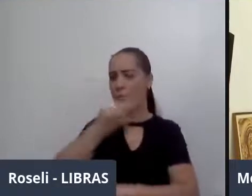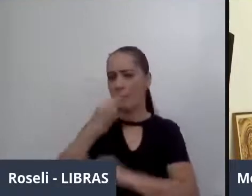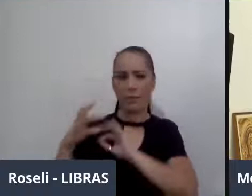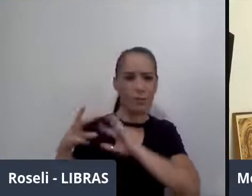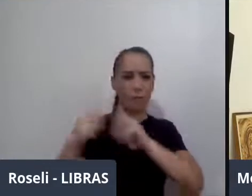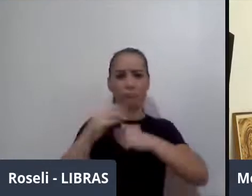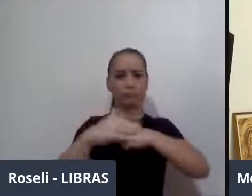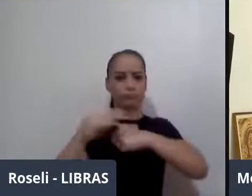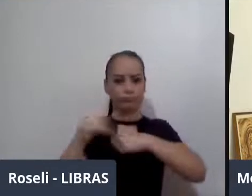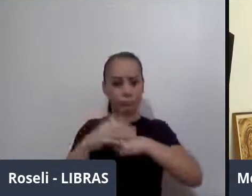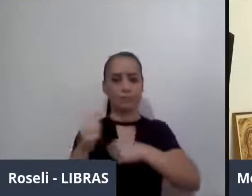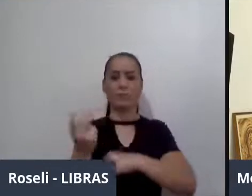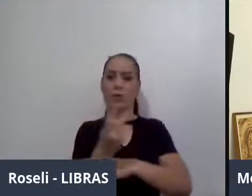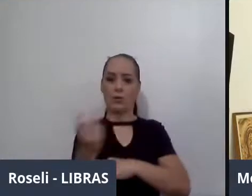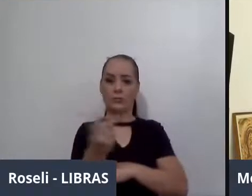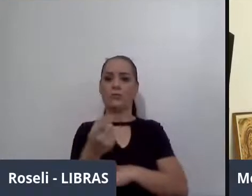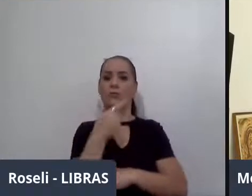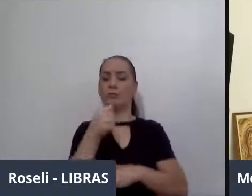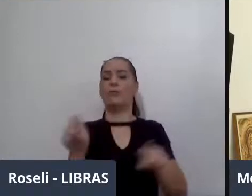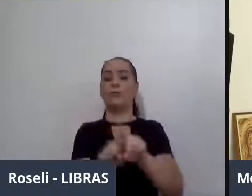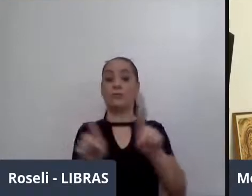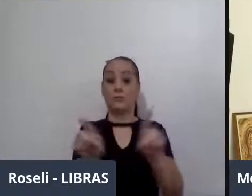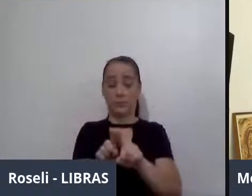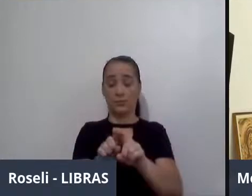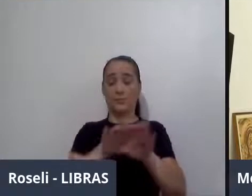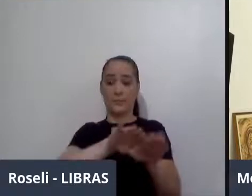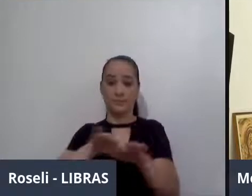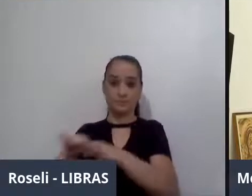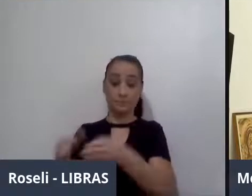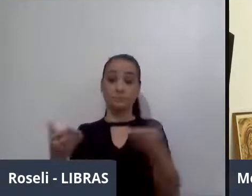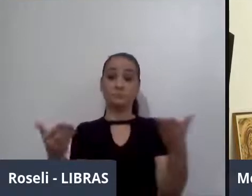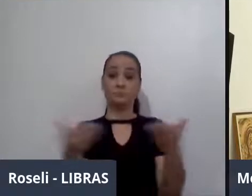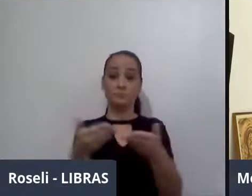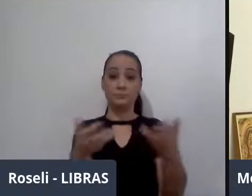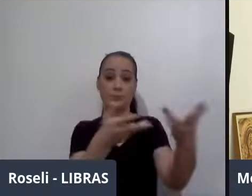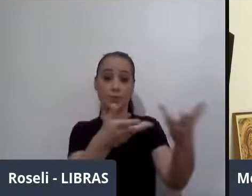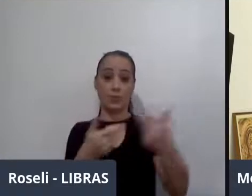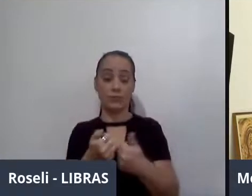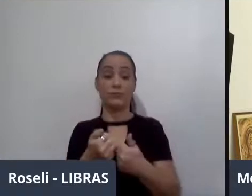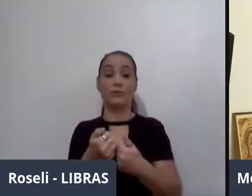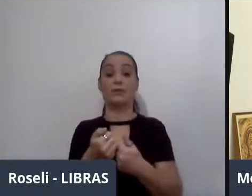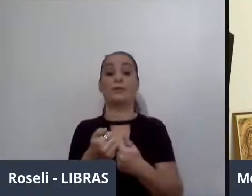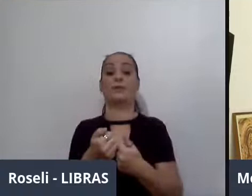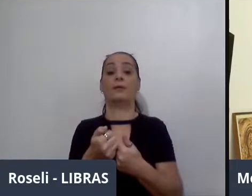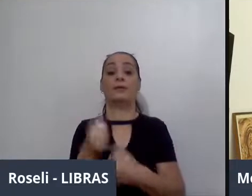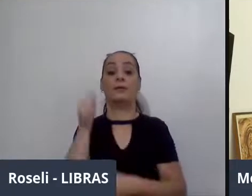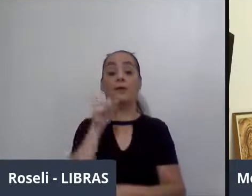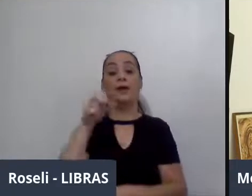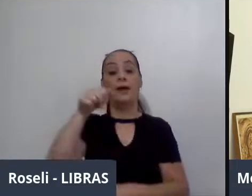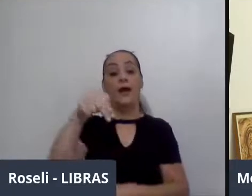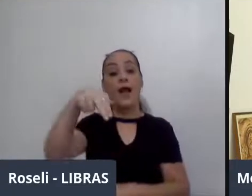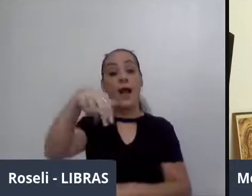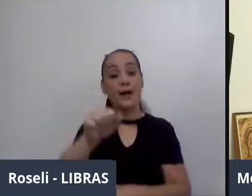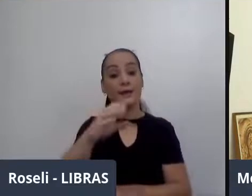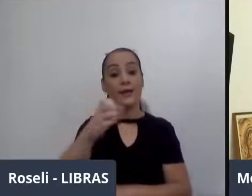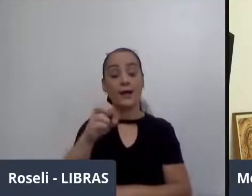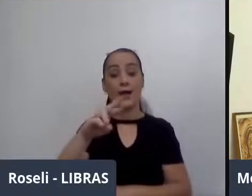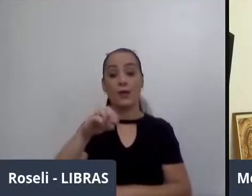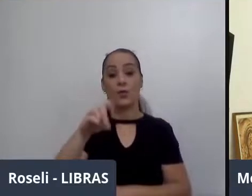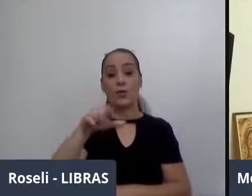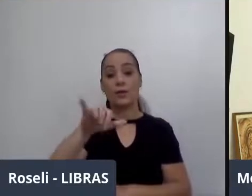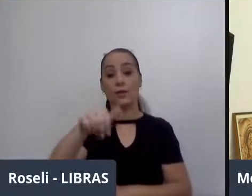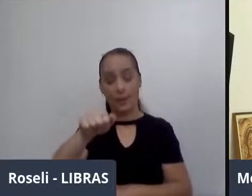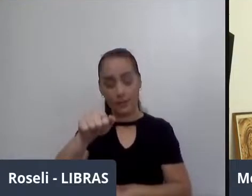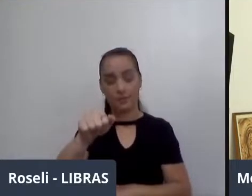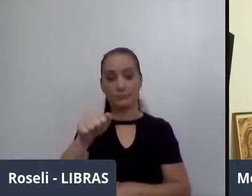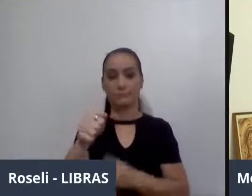o Mohamed. Agora vamos para a Ana Carolina de Moura Delfim Maciel. É com a senhora, doutora.